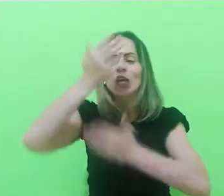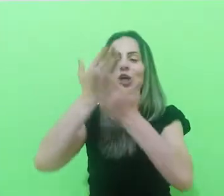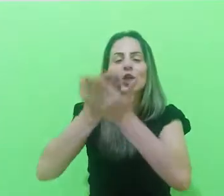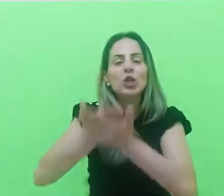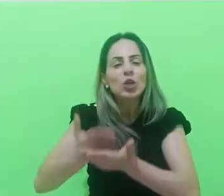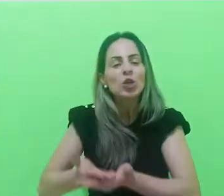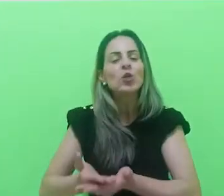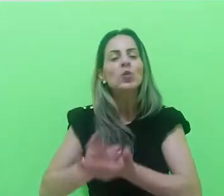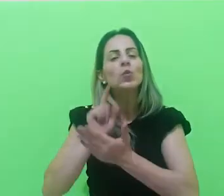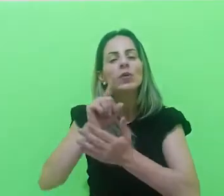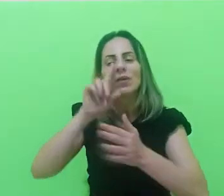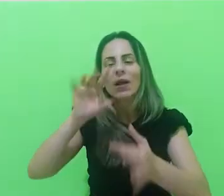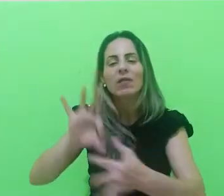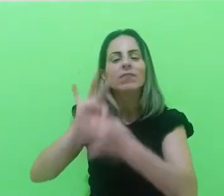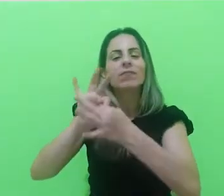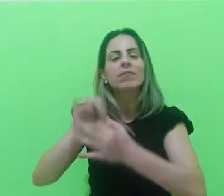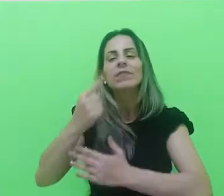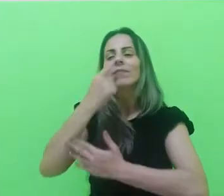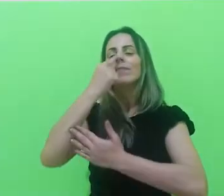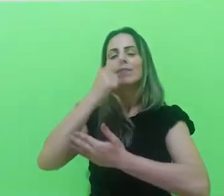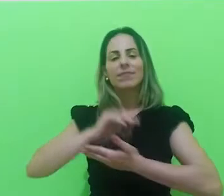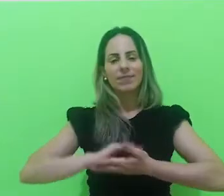aquilo que se conecta com você.